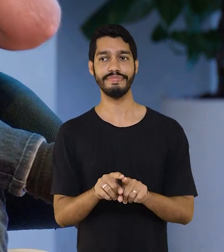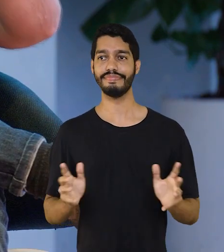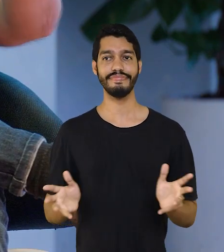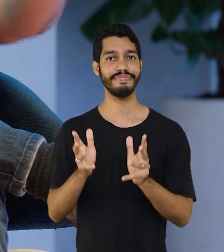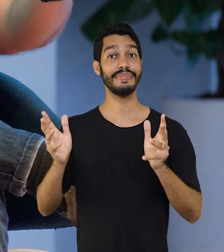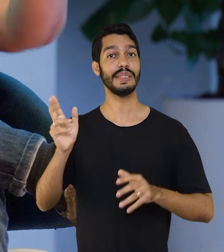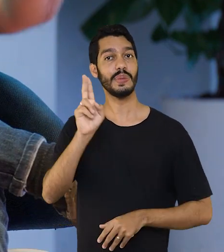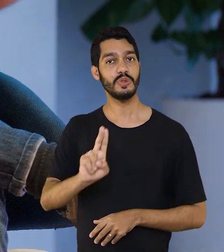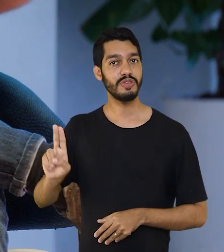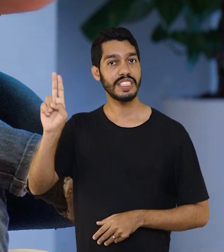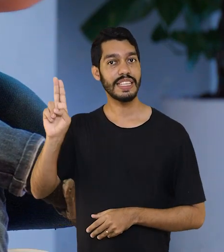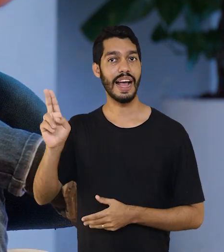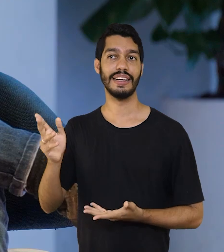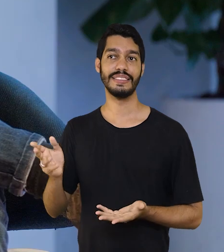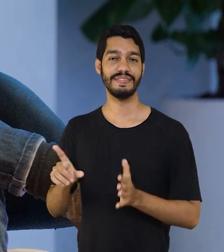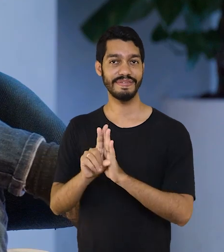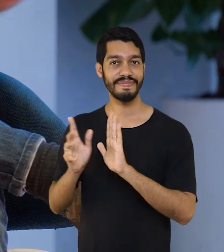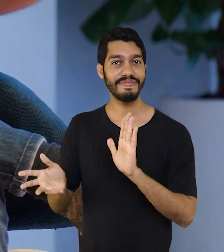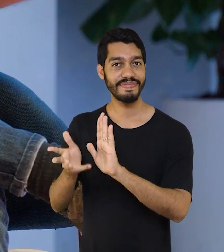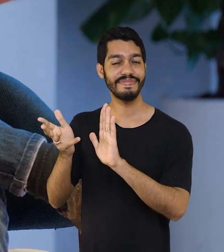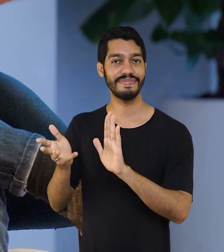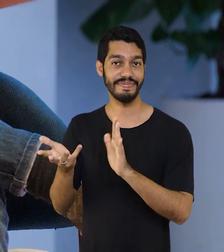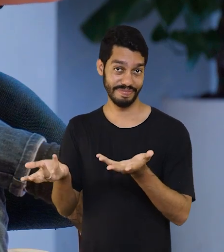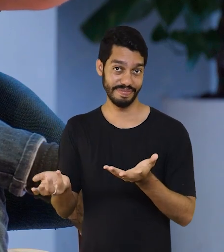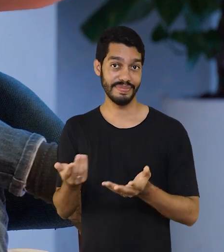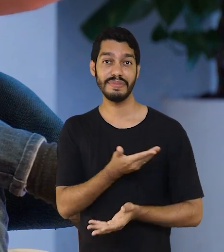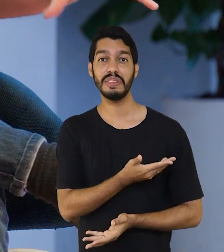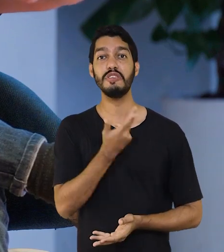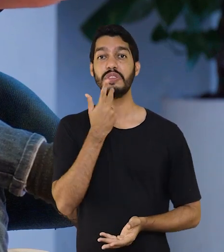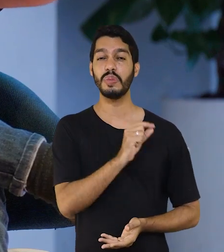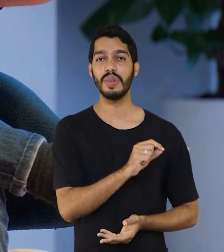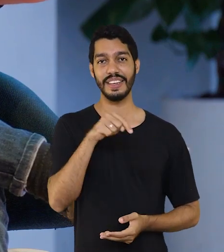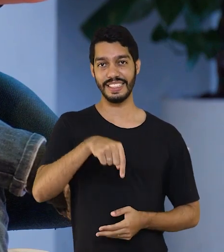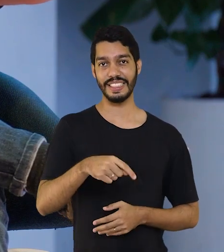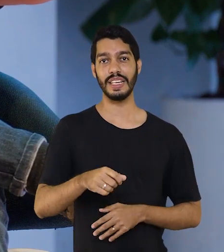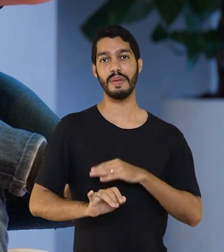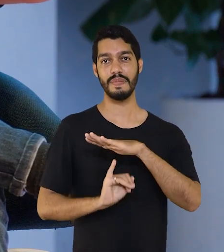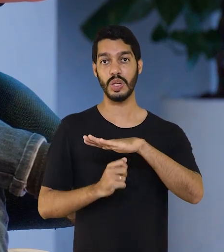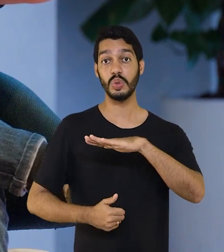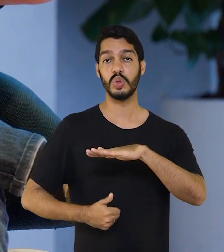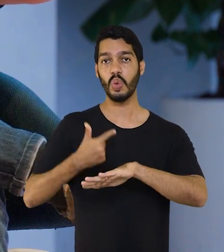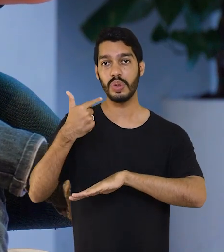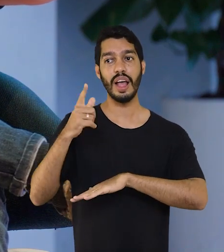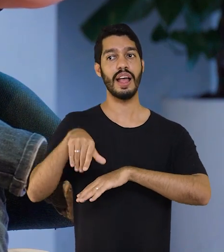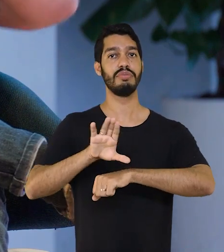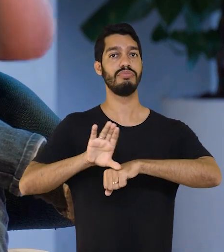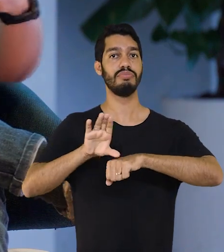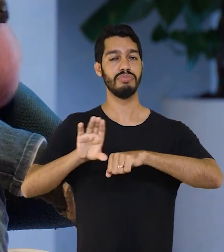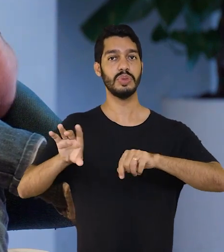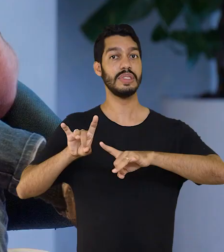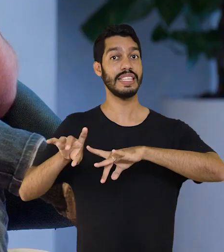vai, fomentando nas universidades. Assim, o Eric está aqui porque uma das coisas que a gente quer fazer aqui no I12 é um curso